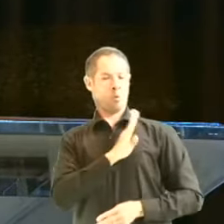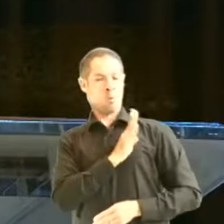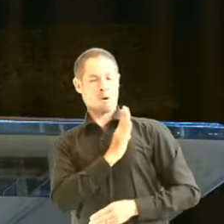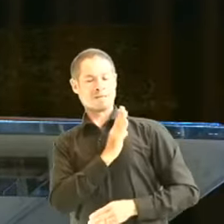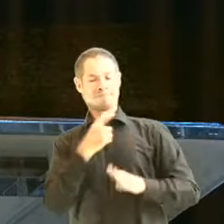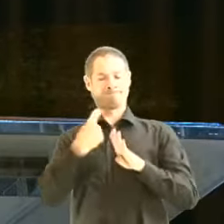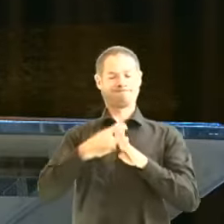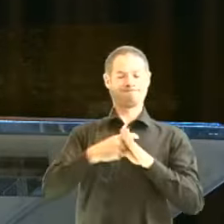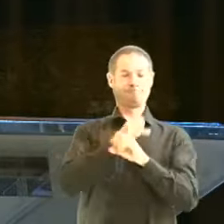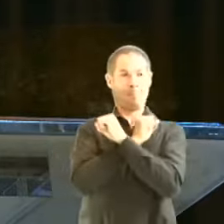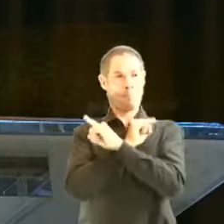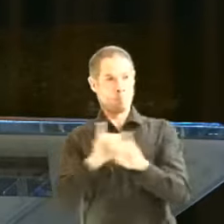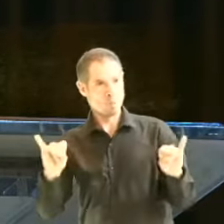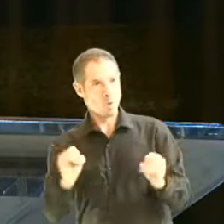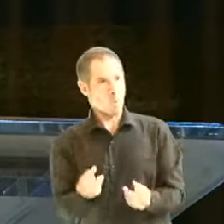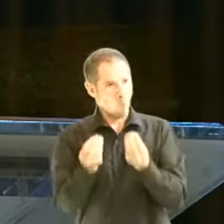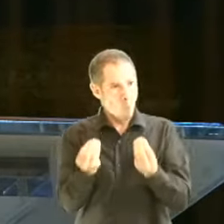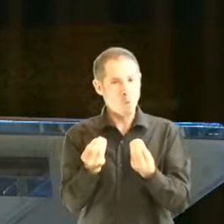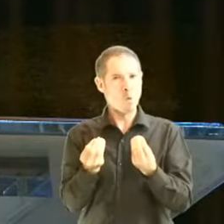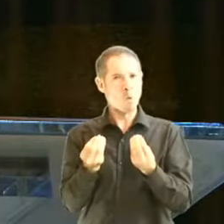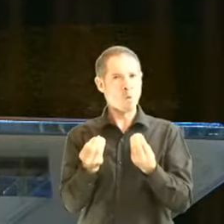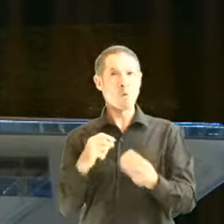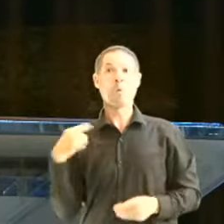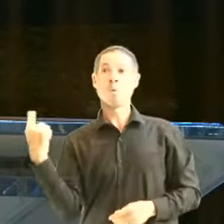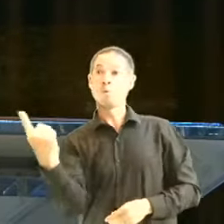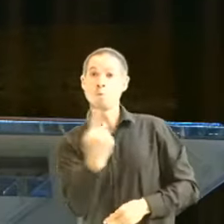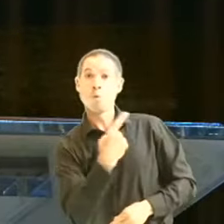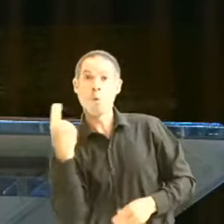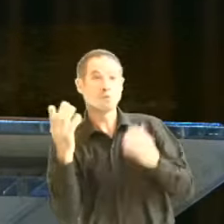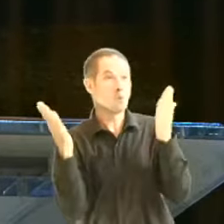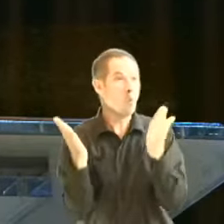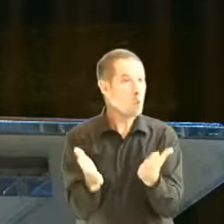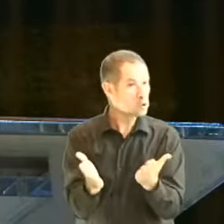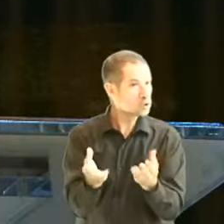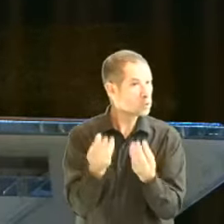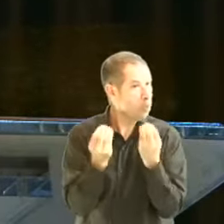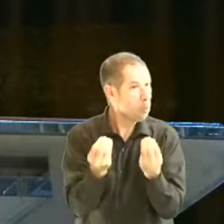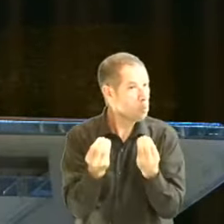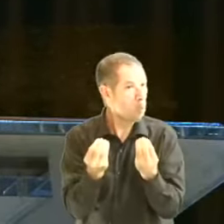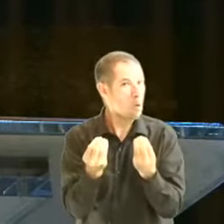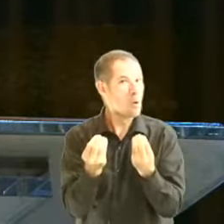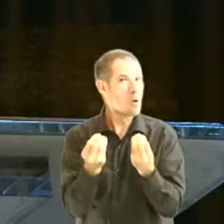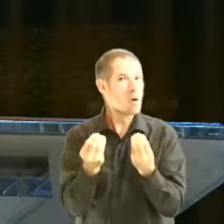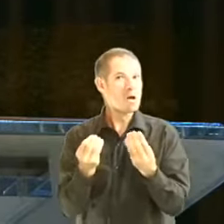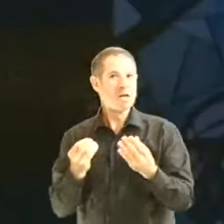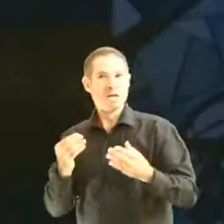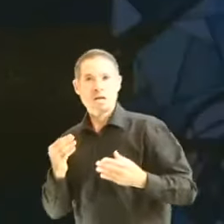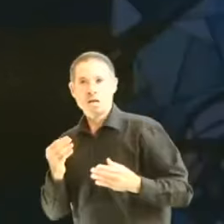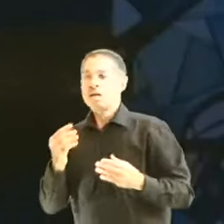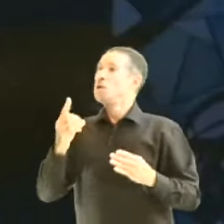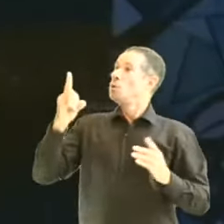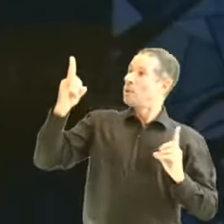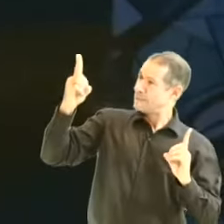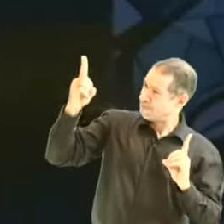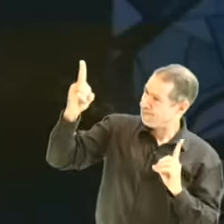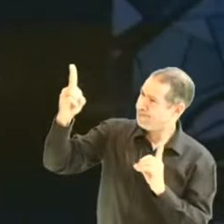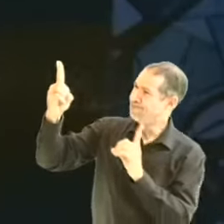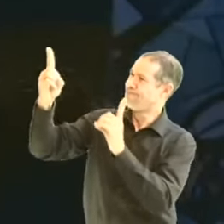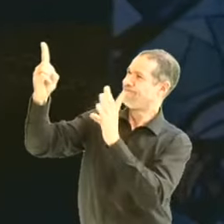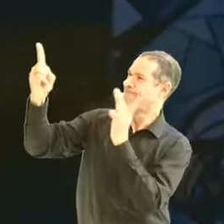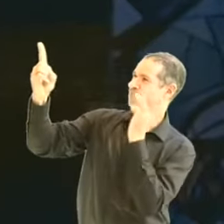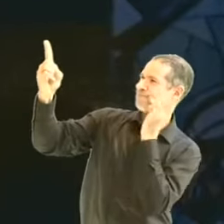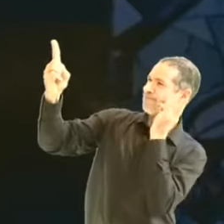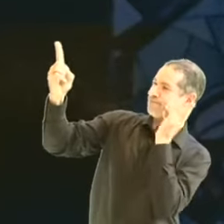Abacuque, eu vejo como Ele tem lidado conosco. Quando nós adentramos a presença